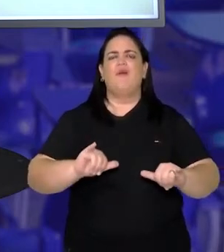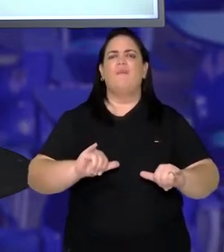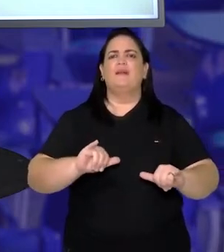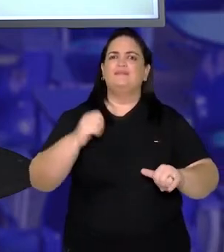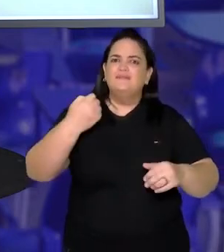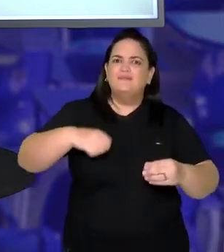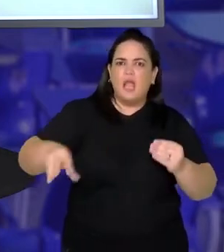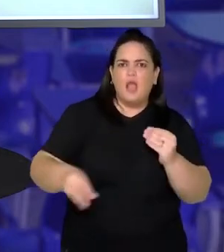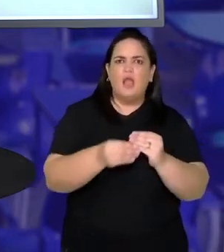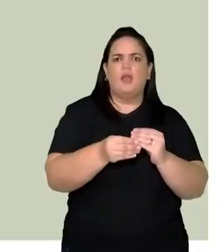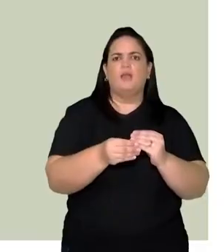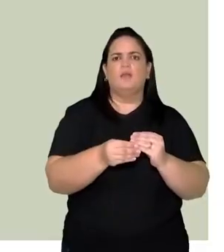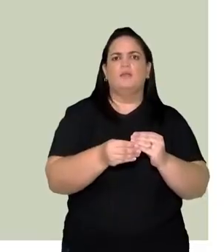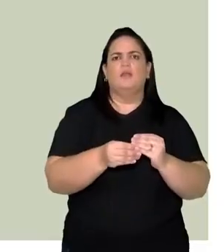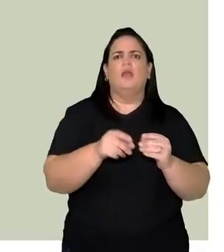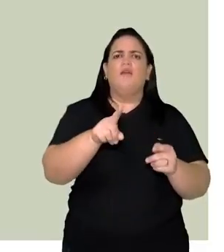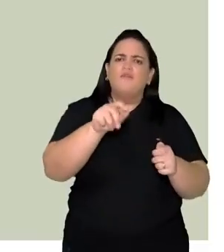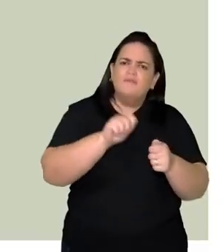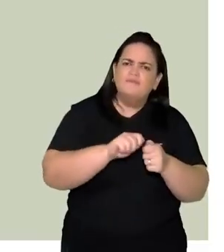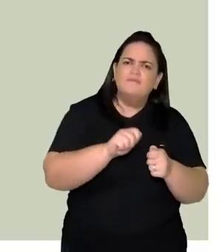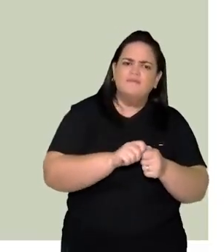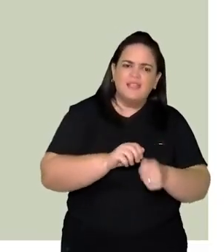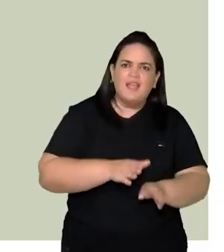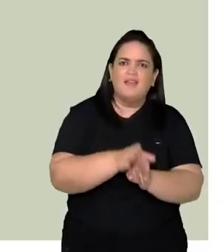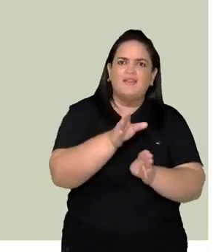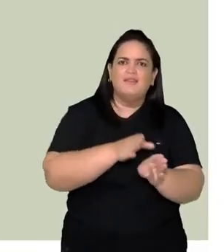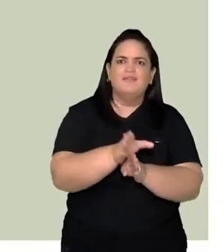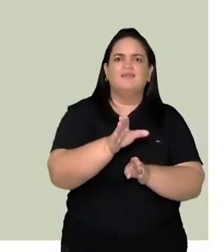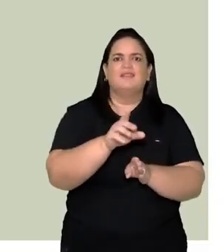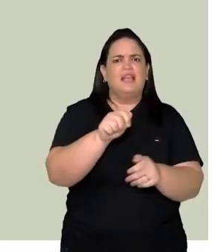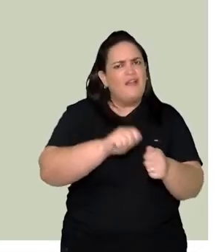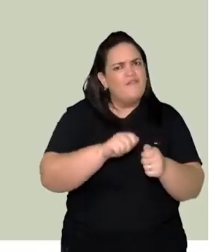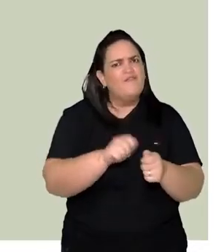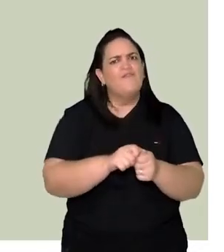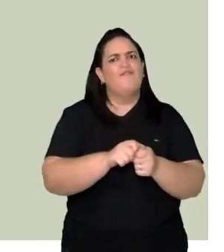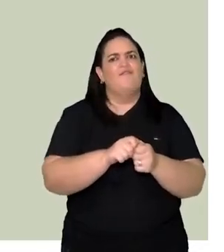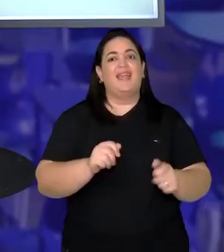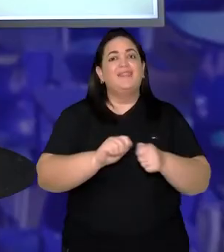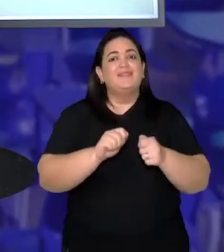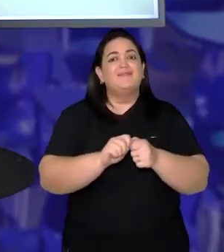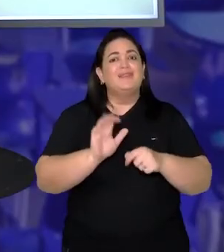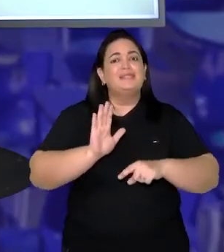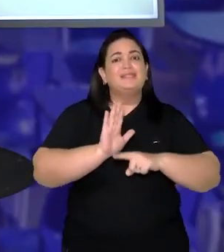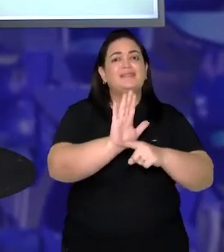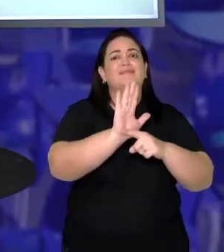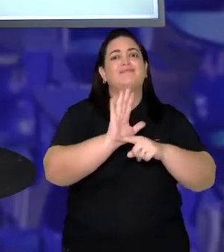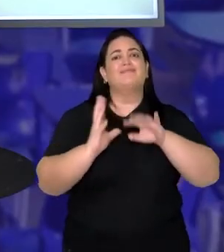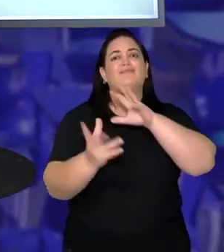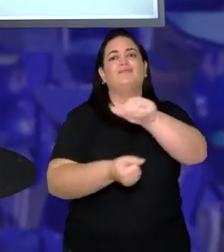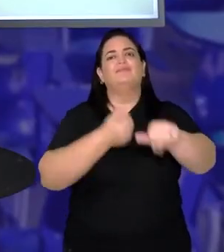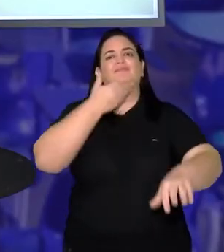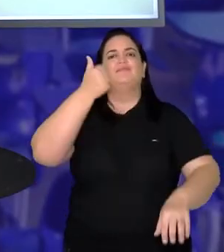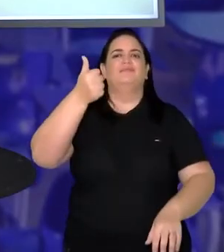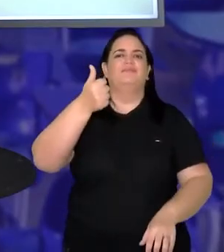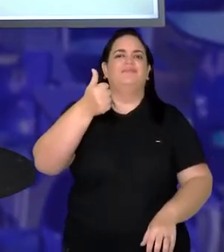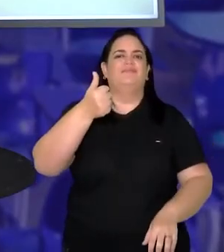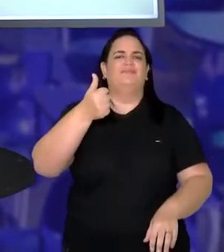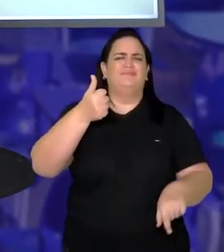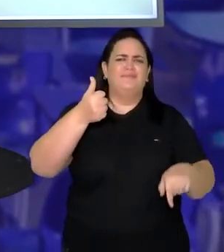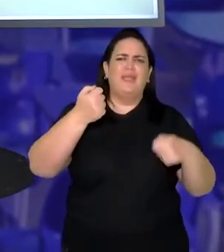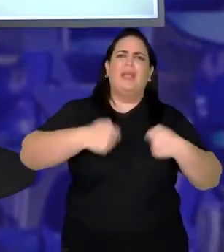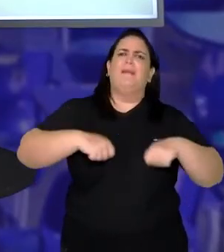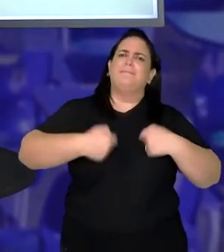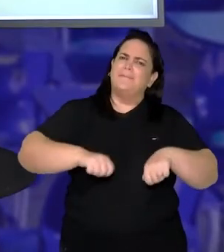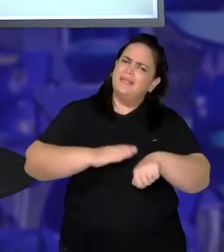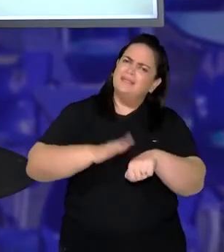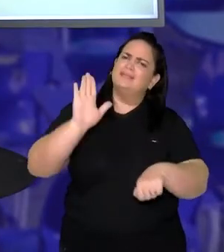também é muito importante, que fala: faça coleta seletiva, condição para um mundo melhor. Obviamente, para um mundo melhor são